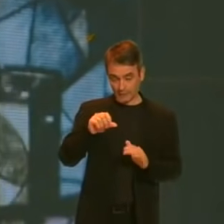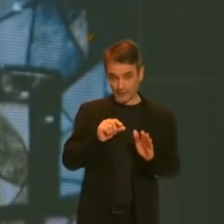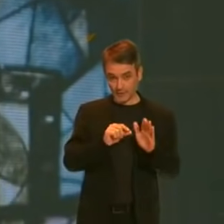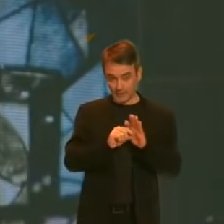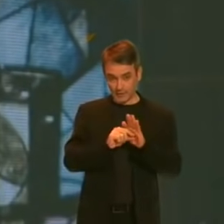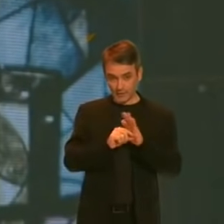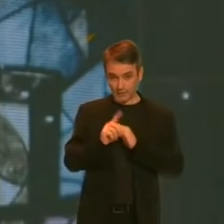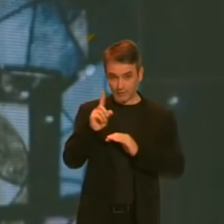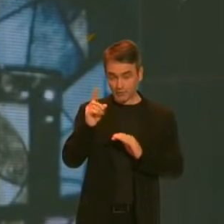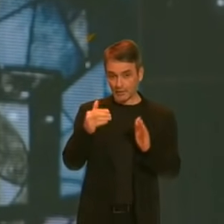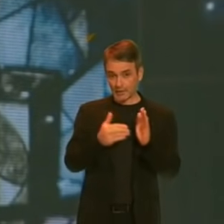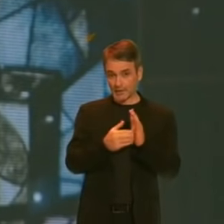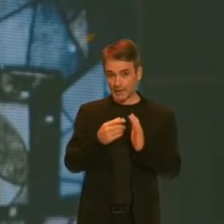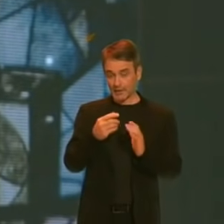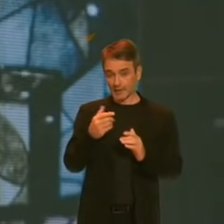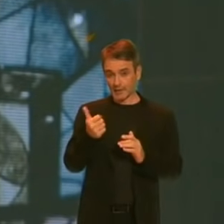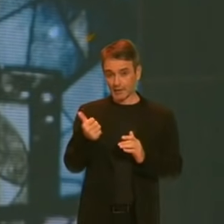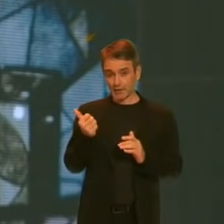1 a 12,